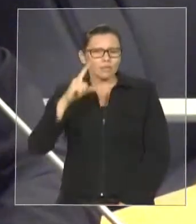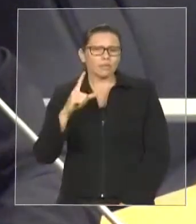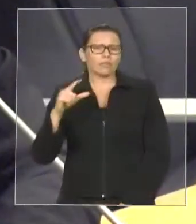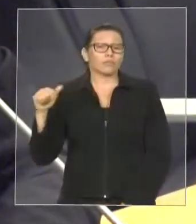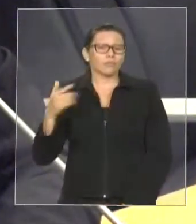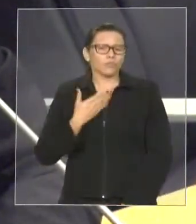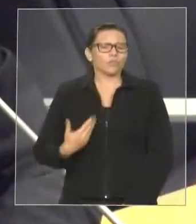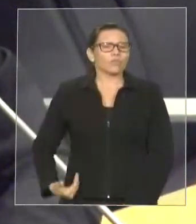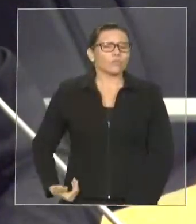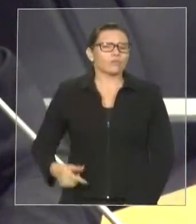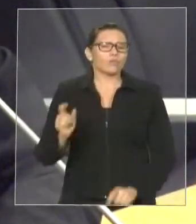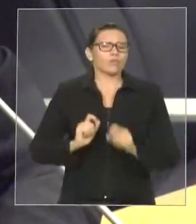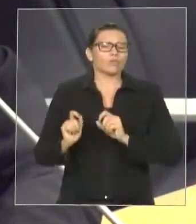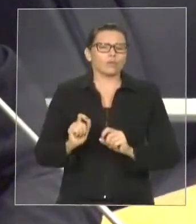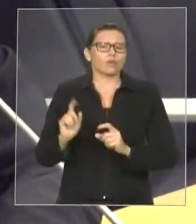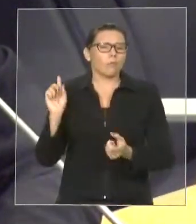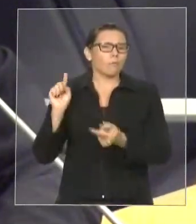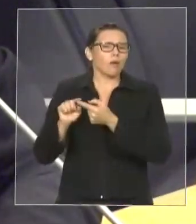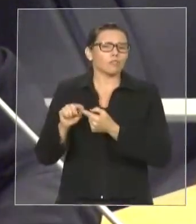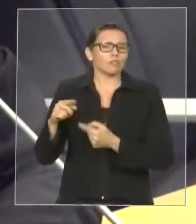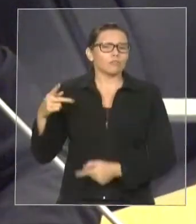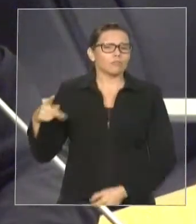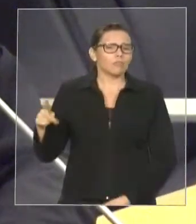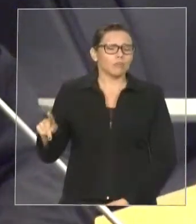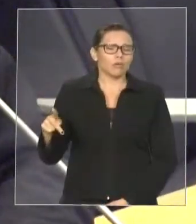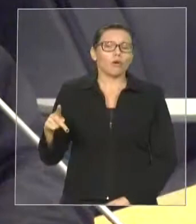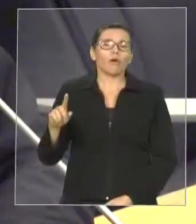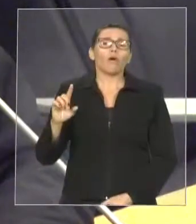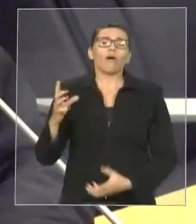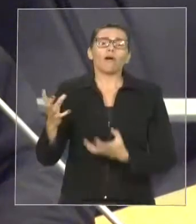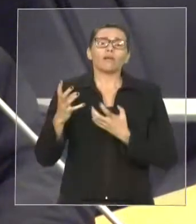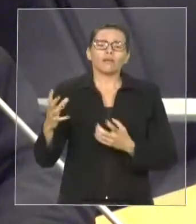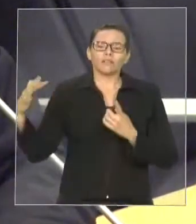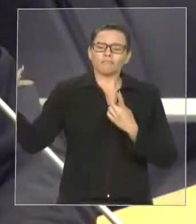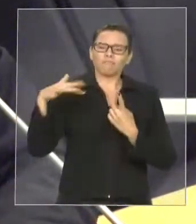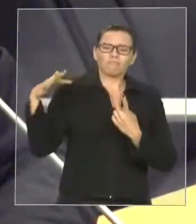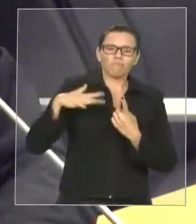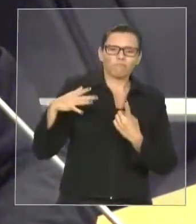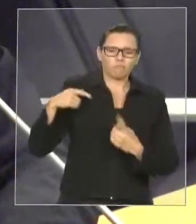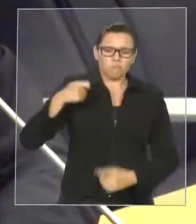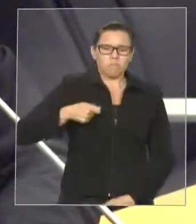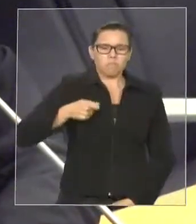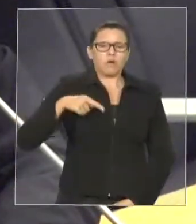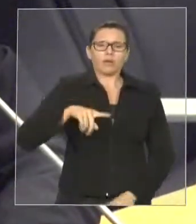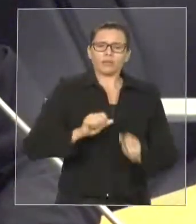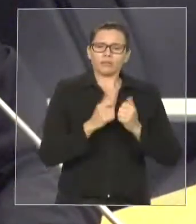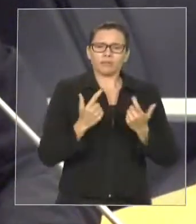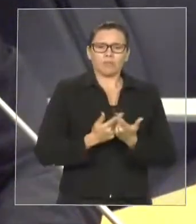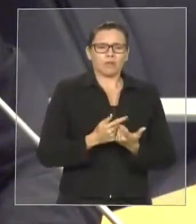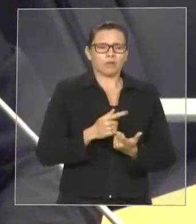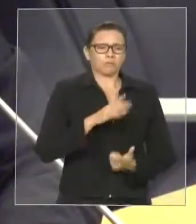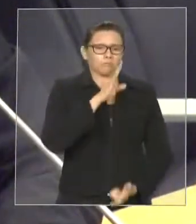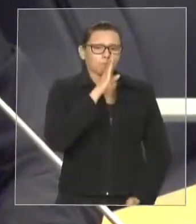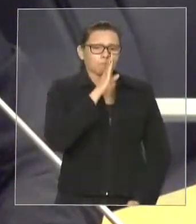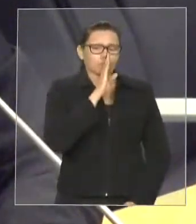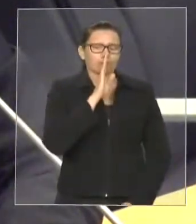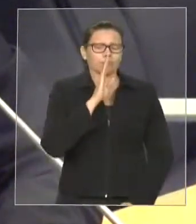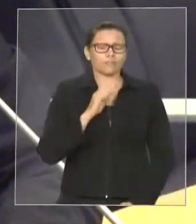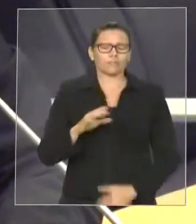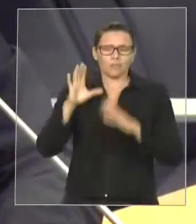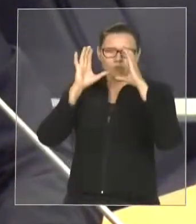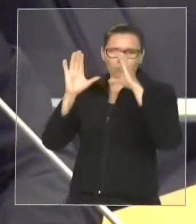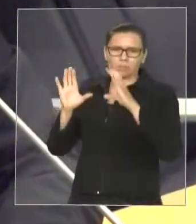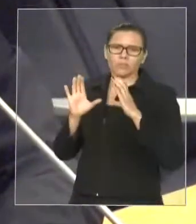enfraquecer esse parlamento. Então, eu quero parabenizar Vossa Excelência pelo pronunciamento e